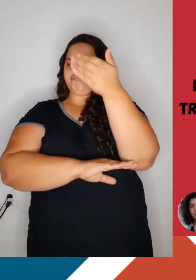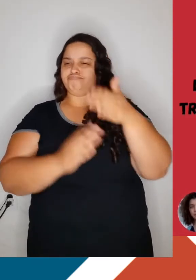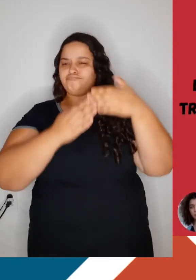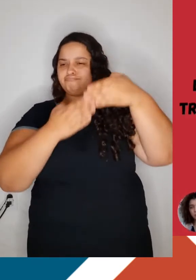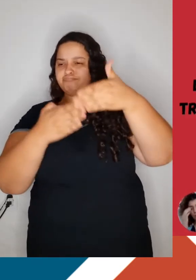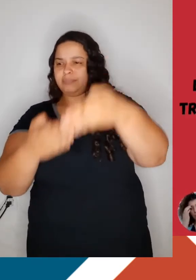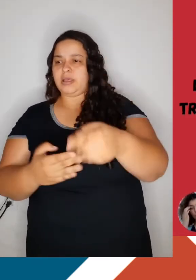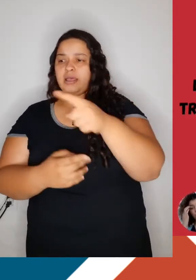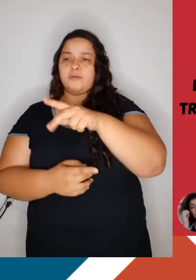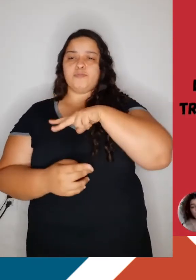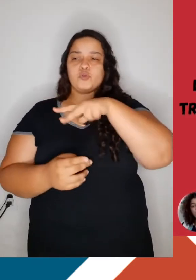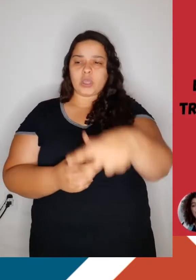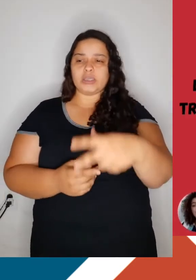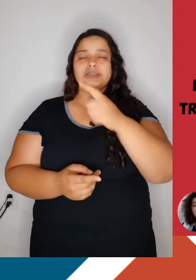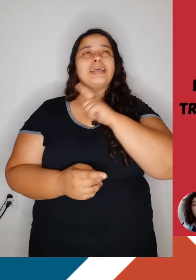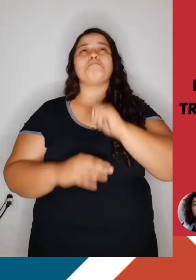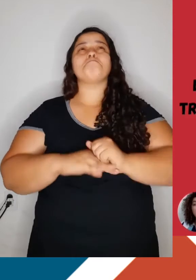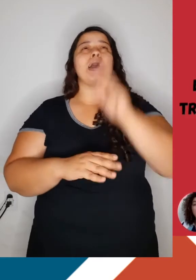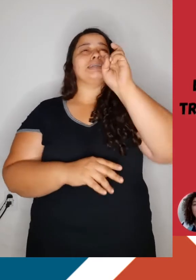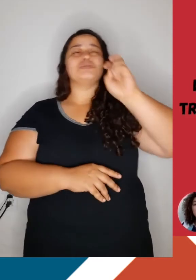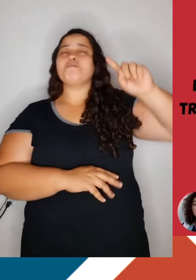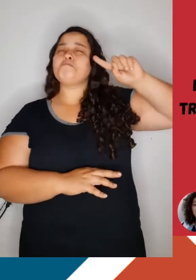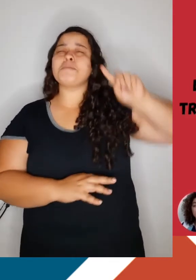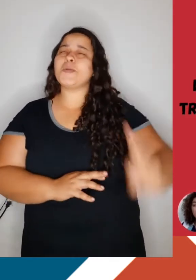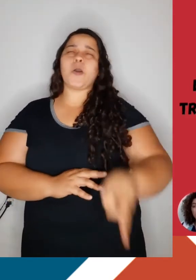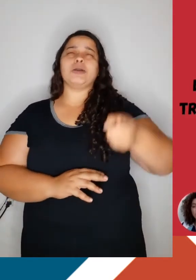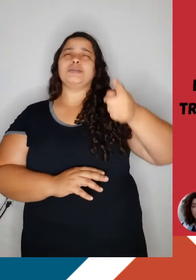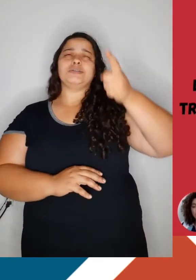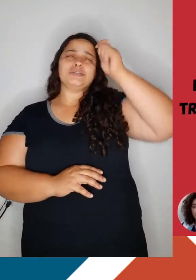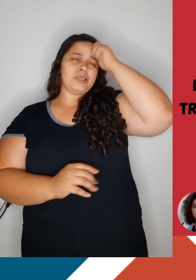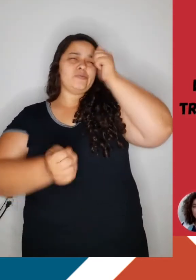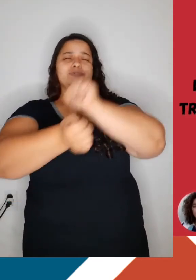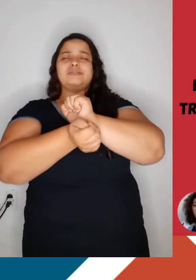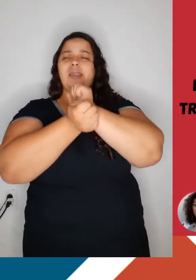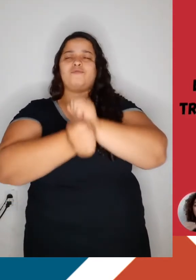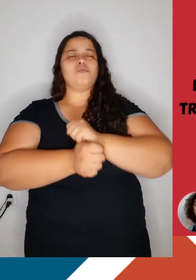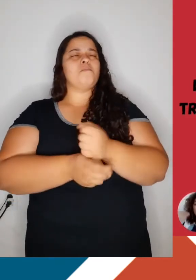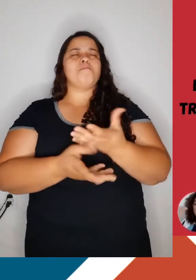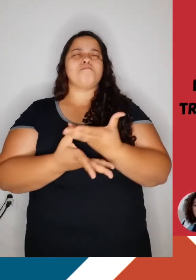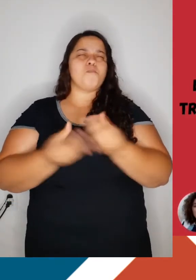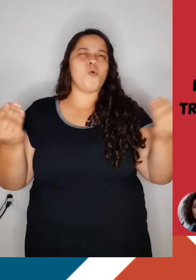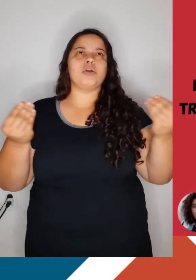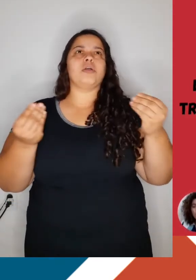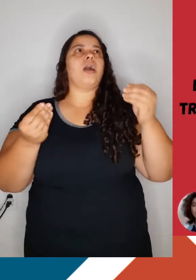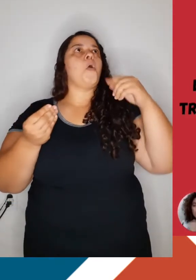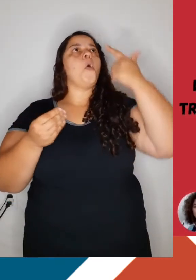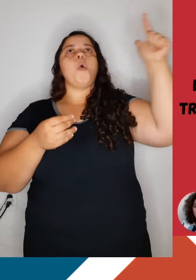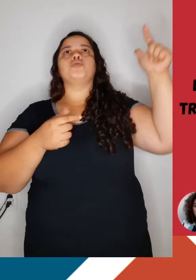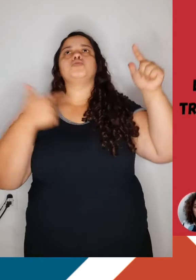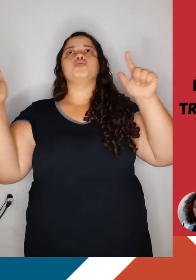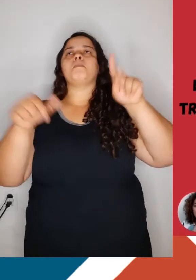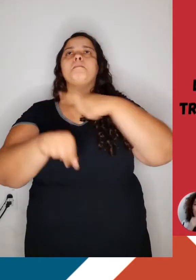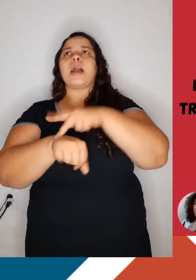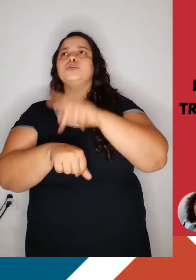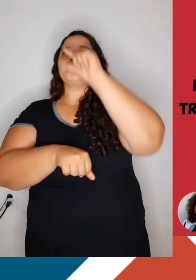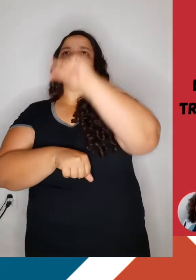dos navios. O Império Português respondia por mais de 5 milhões de escravizados, um número bem maior do que de outras